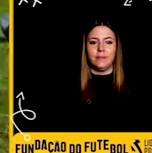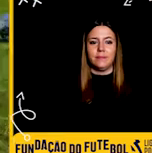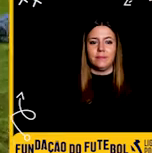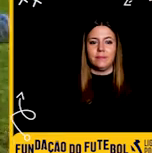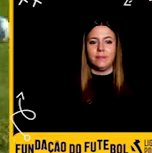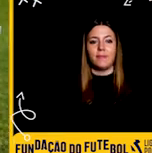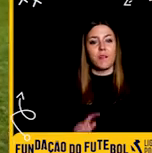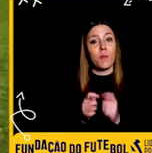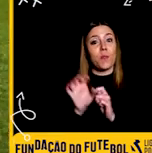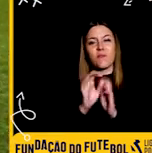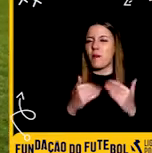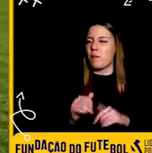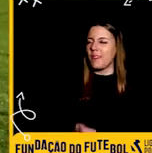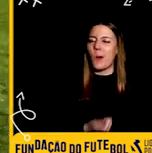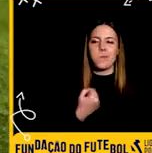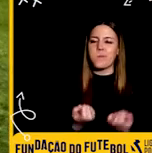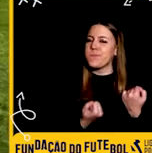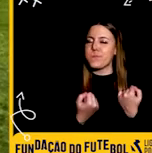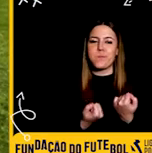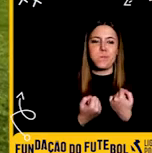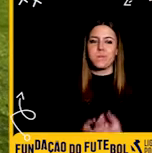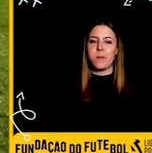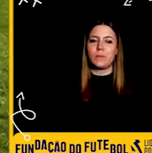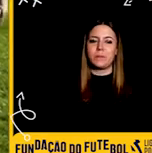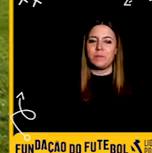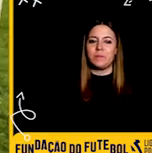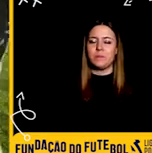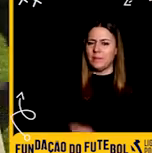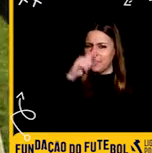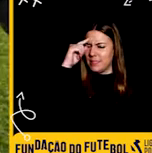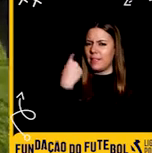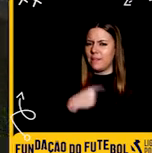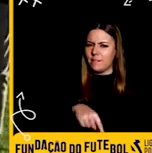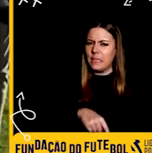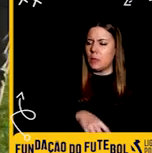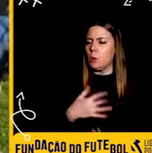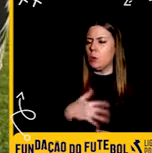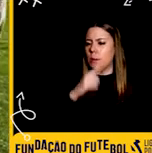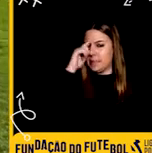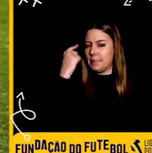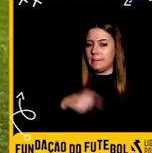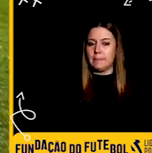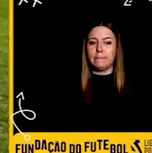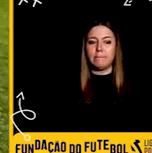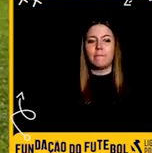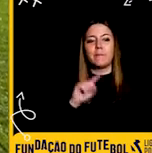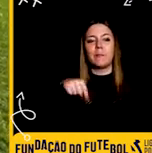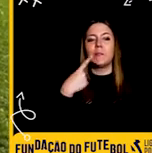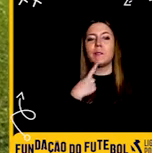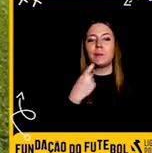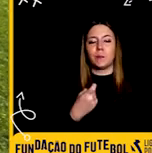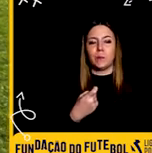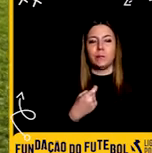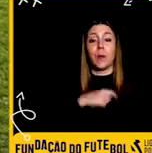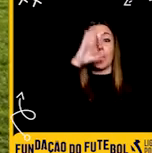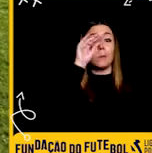Acho variei a batida, mas não resultou. Vai dar para mim, estou a sentir. Difícil. Estou a sentir que vai dar para mim. Outra